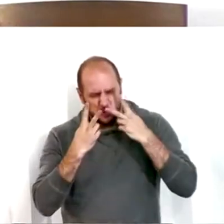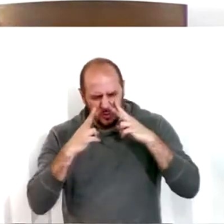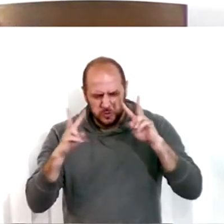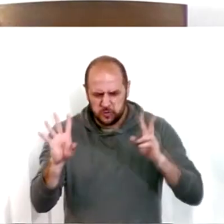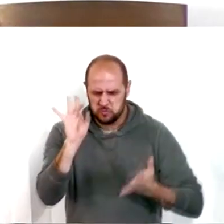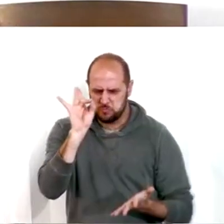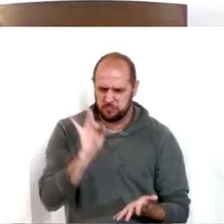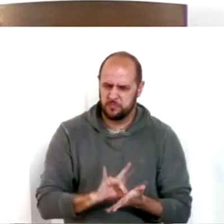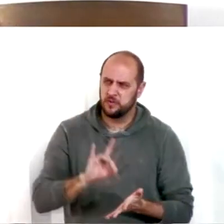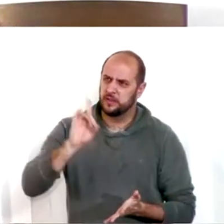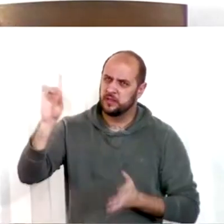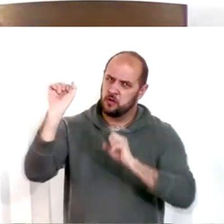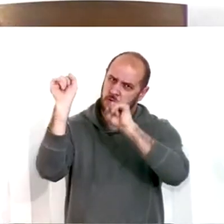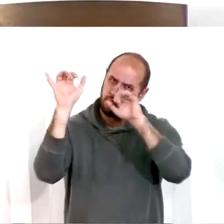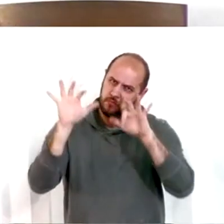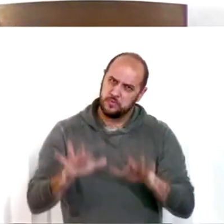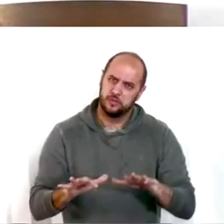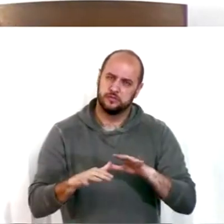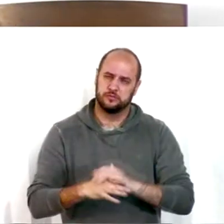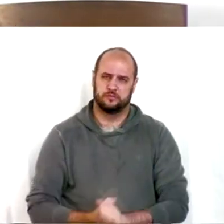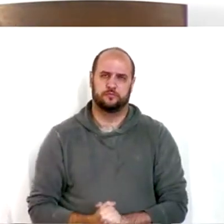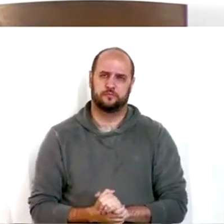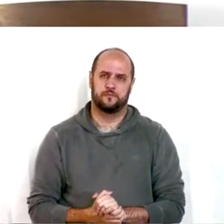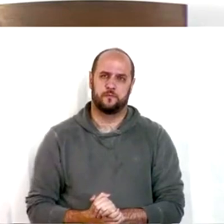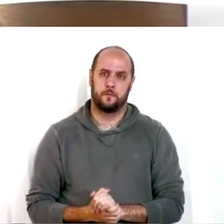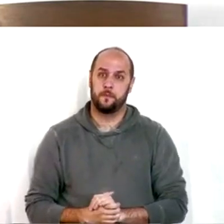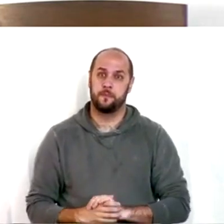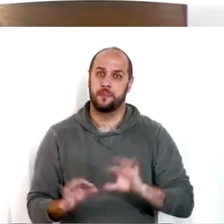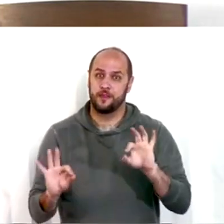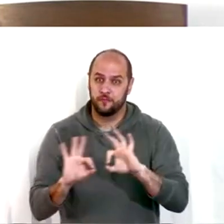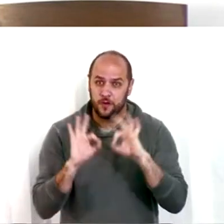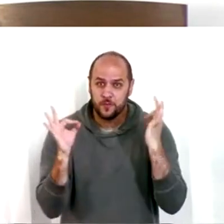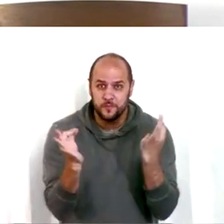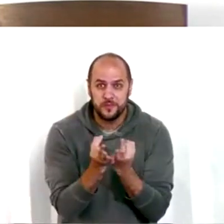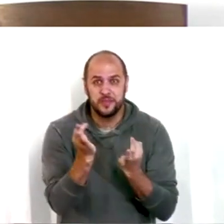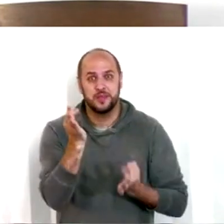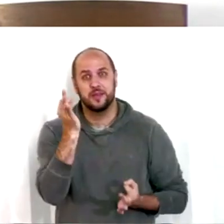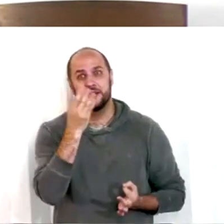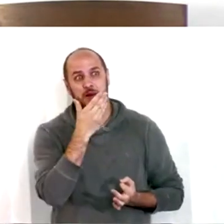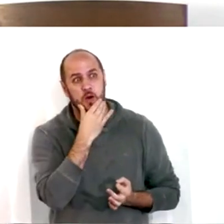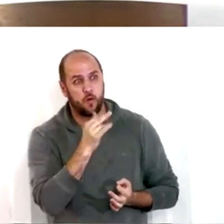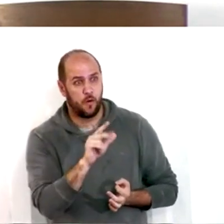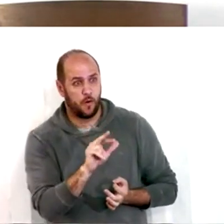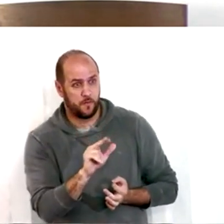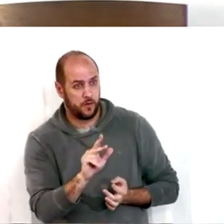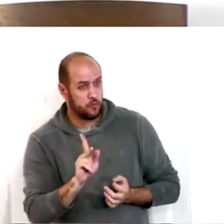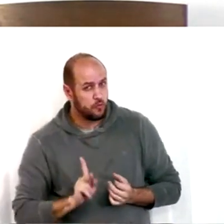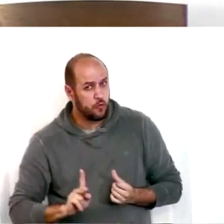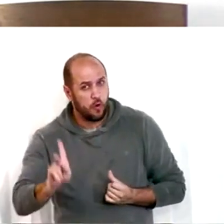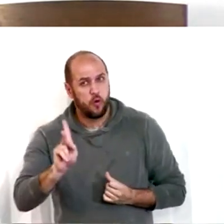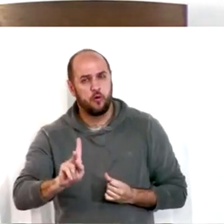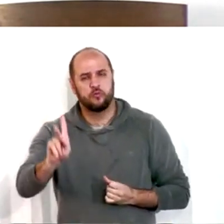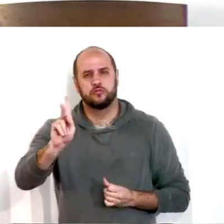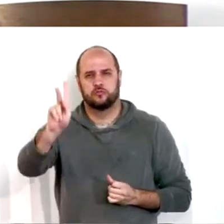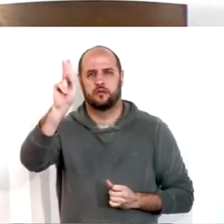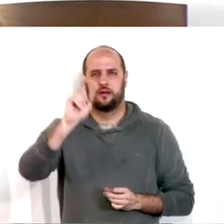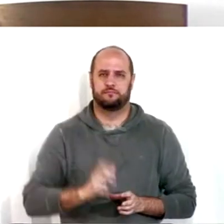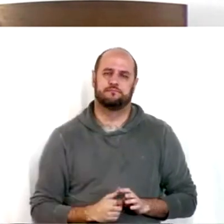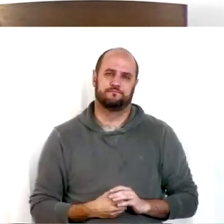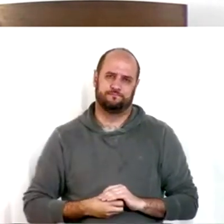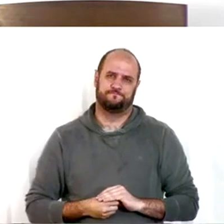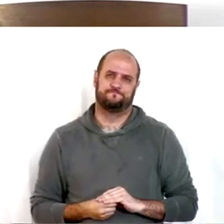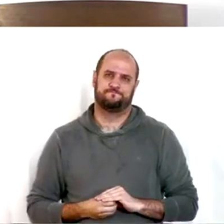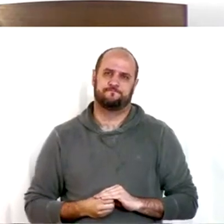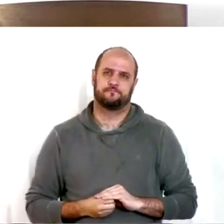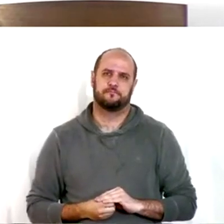da bênção de Deus. A família do seu irmão não pararia por causa da sua